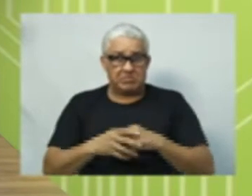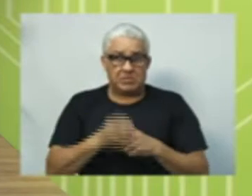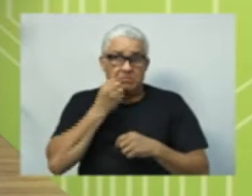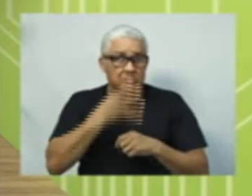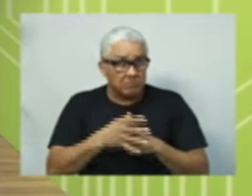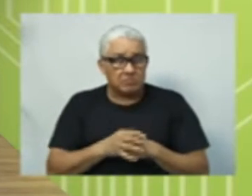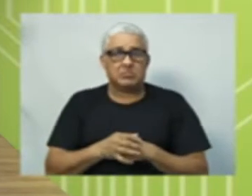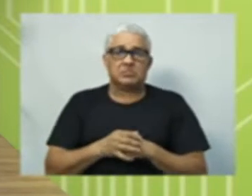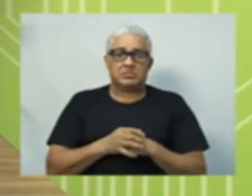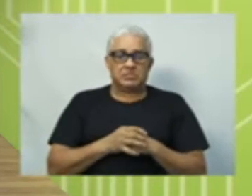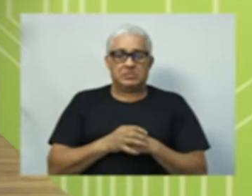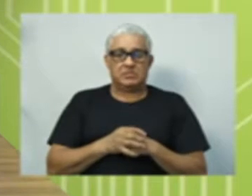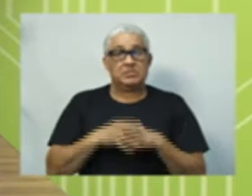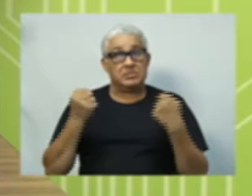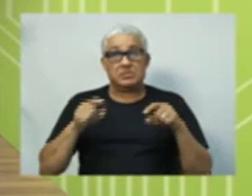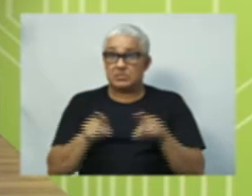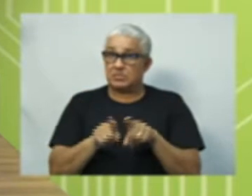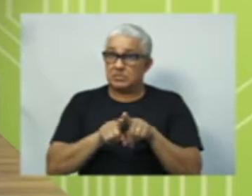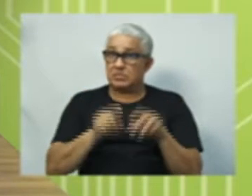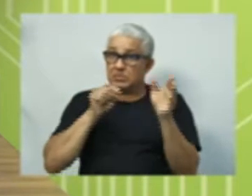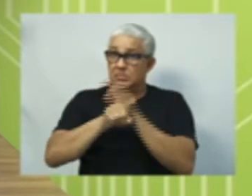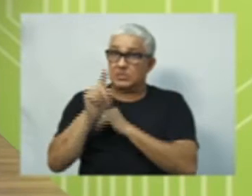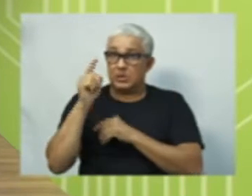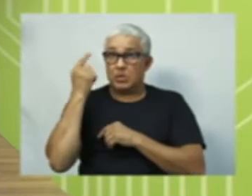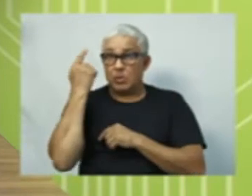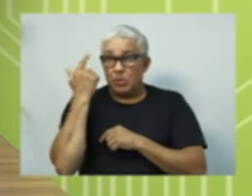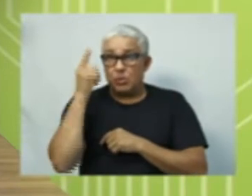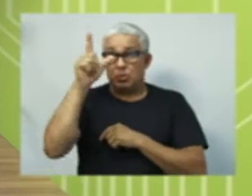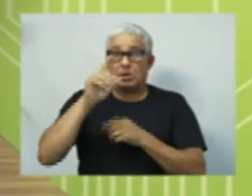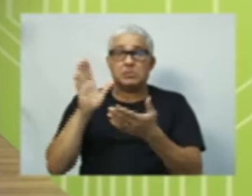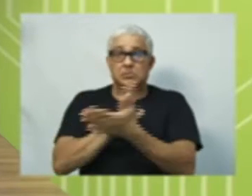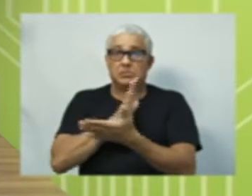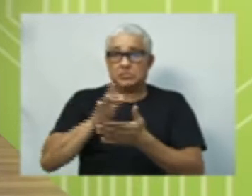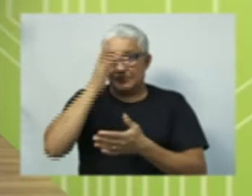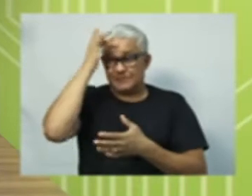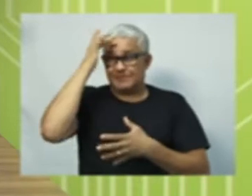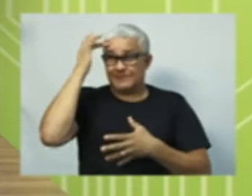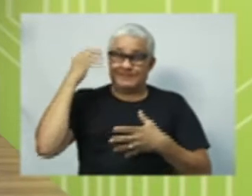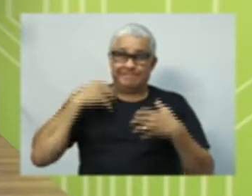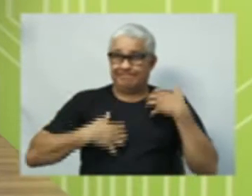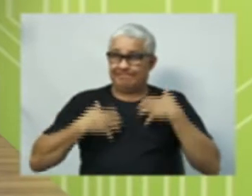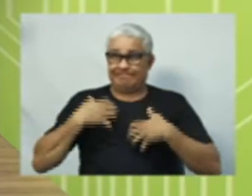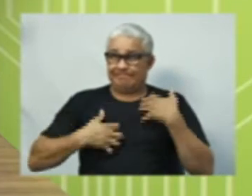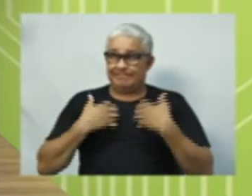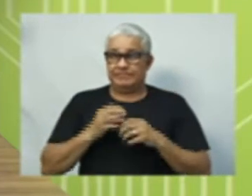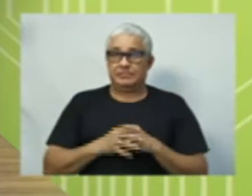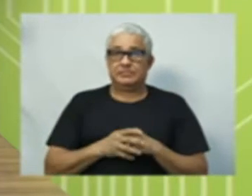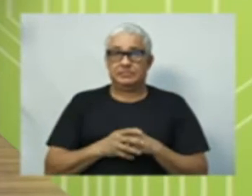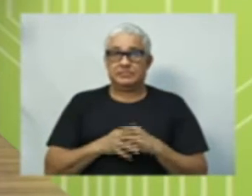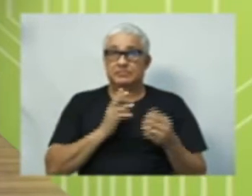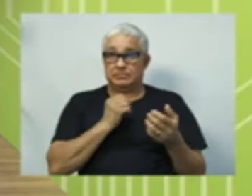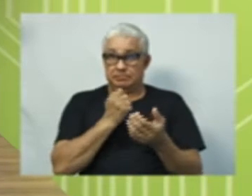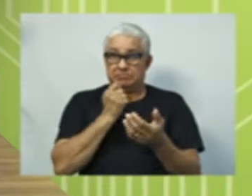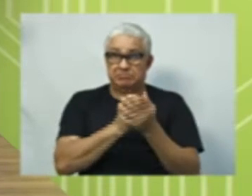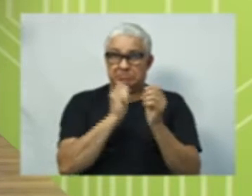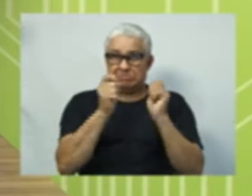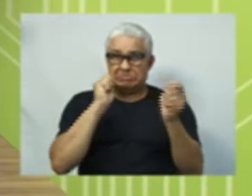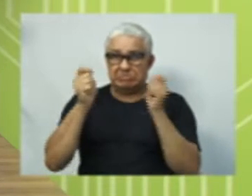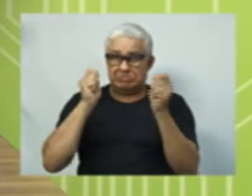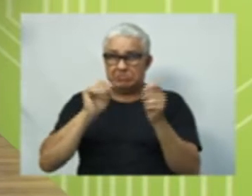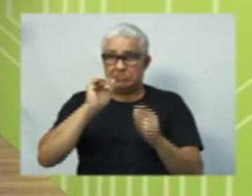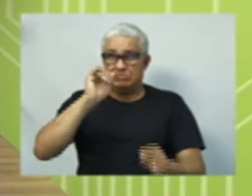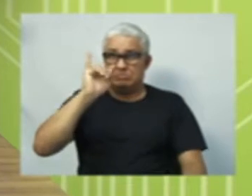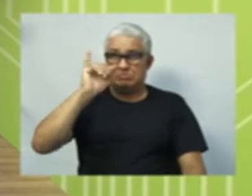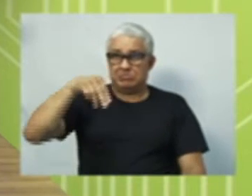pena. Agora temos que botar um ponto em questão. Muitas pessoas ficam revoltadas, mas a gente tem que ver o seguinte, pagamos muitos impostos porque também